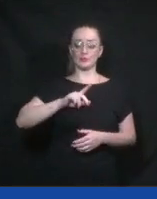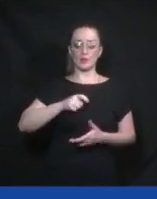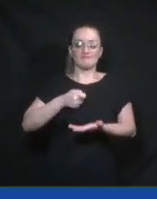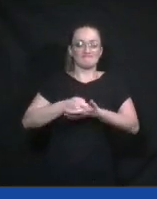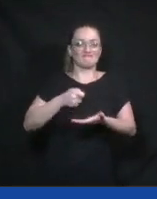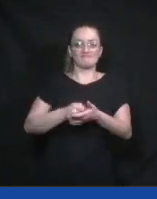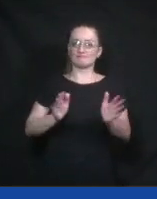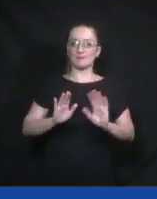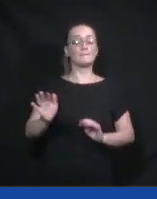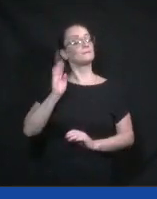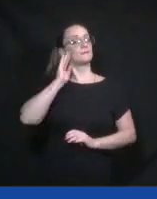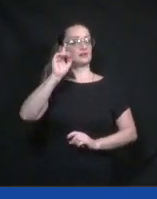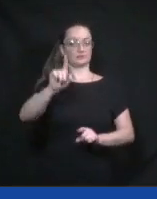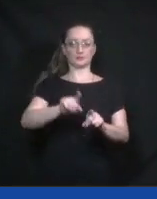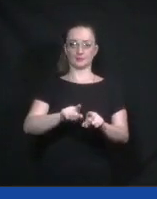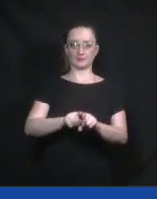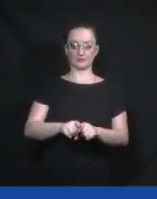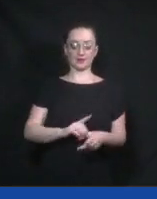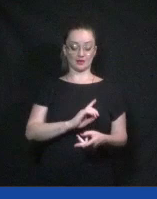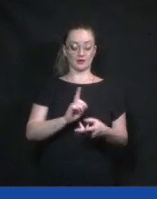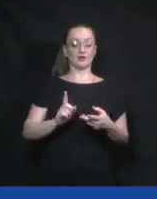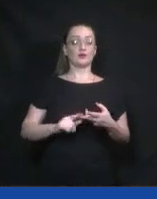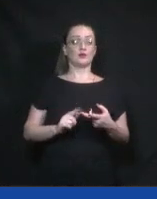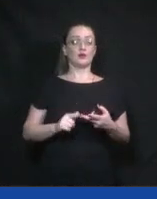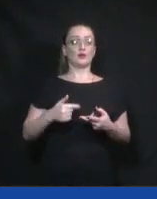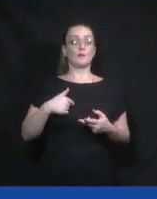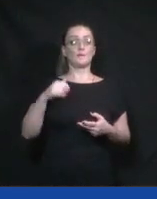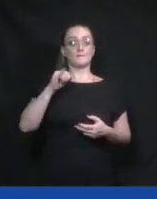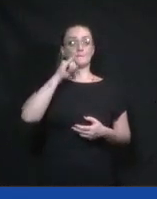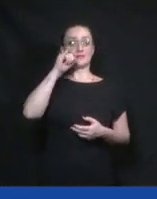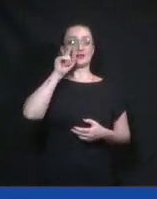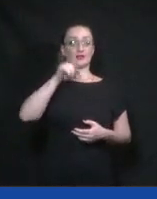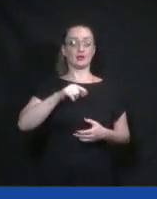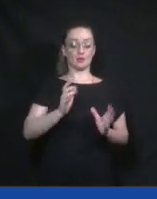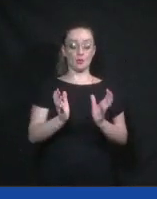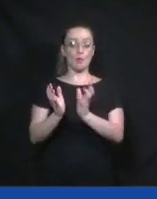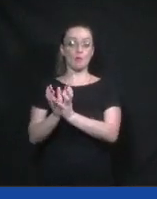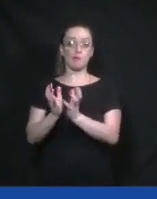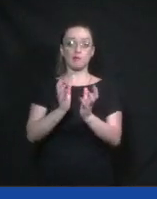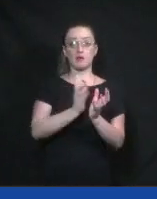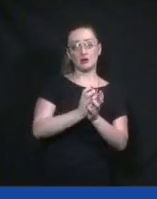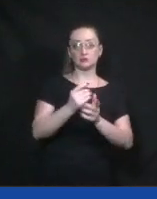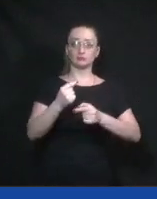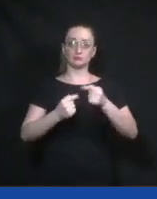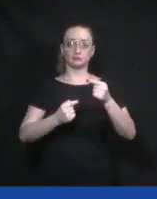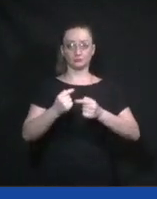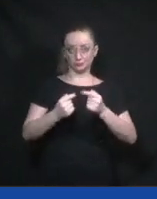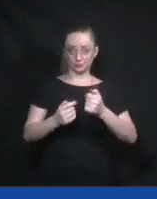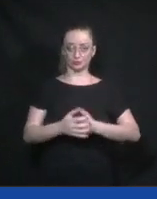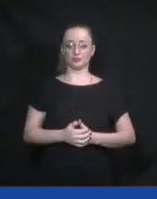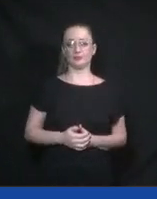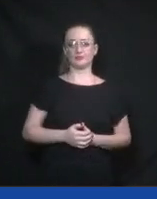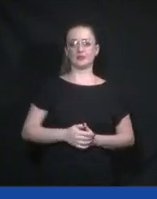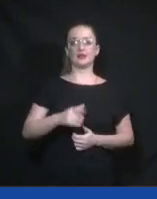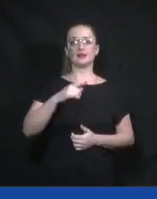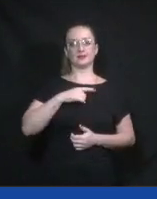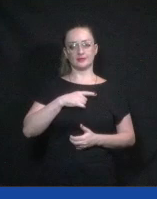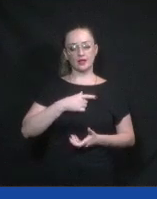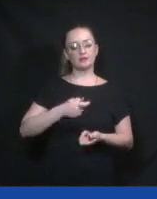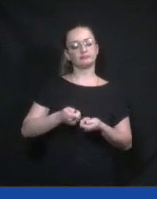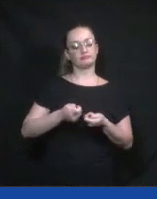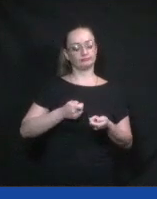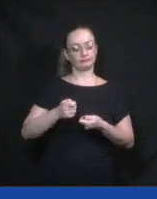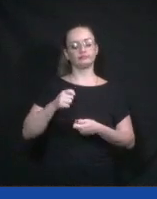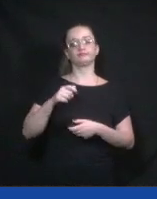fundamental segundo ponto que eu gostaria de destacar é o papel dos partidos políticos partidos têm monopólio